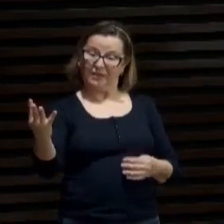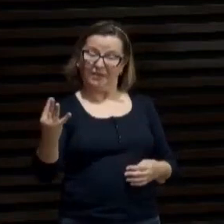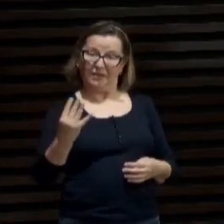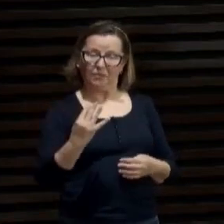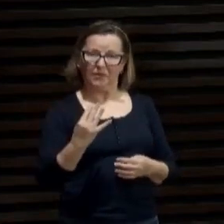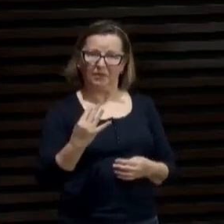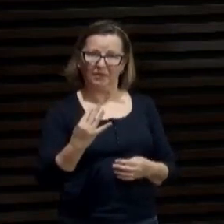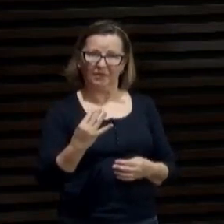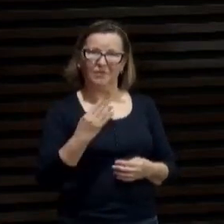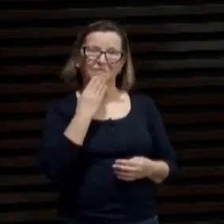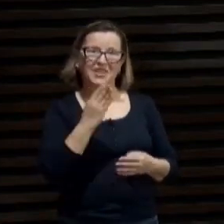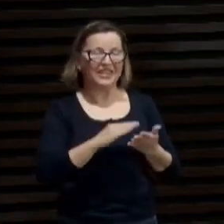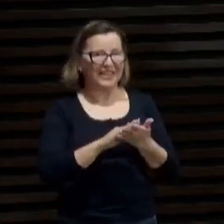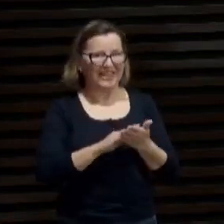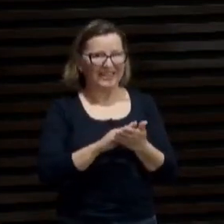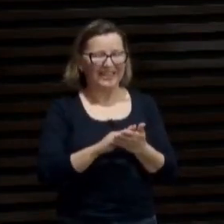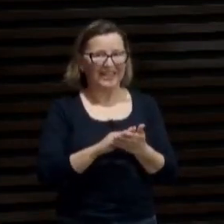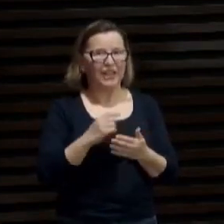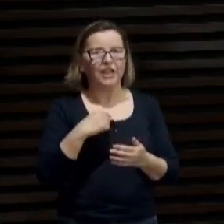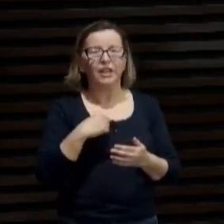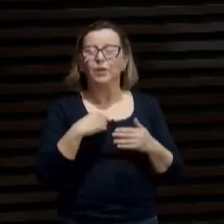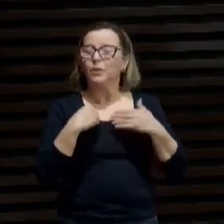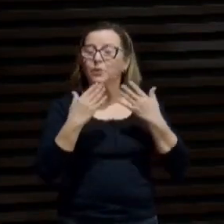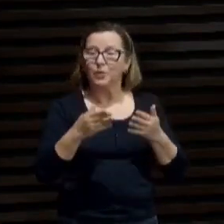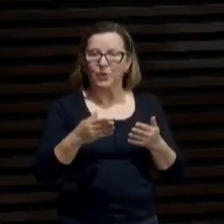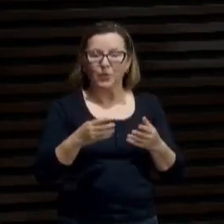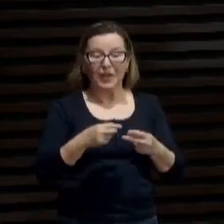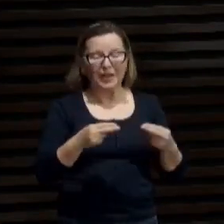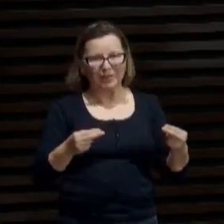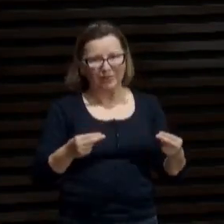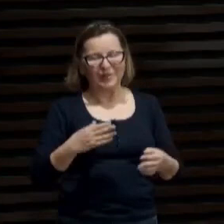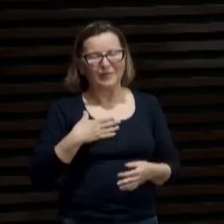precisam. Porque eu os amo e quero o seu bem.